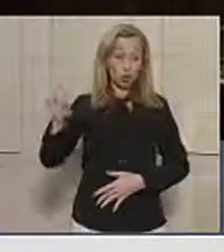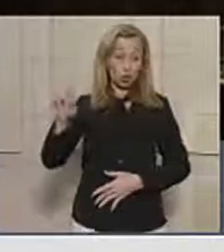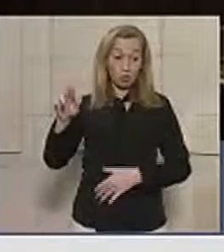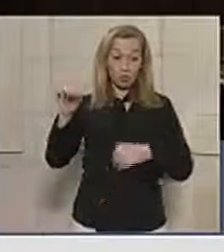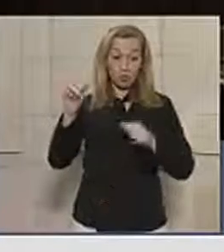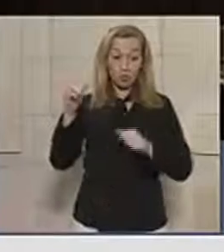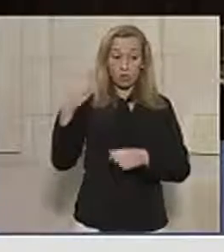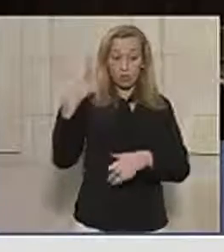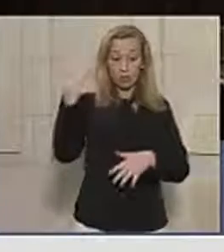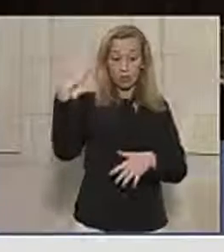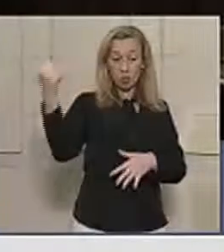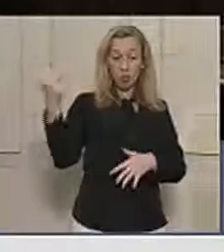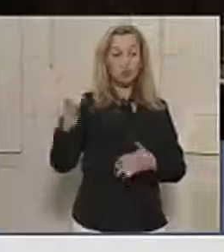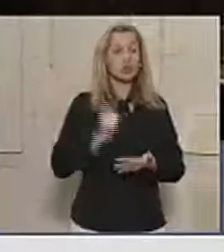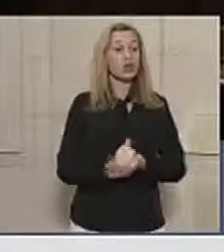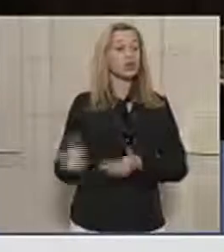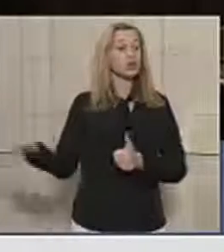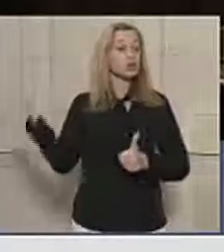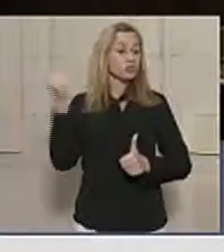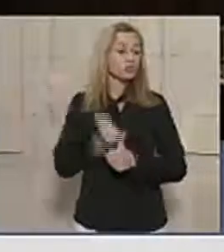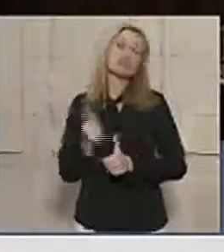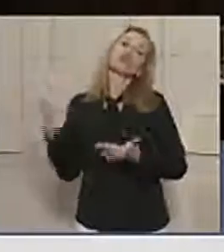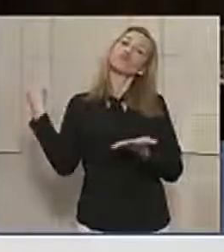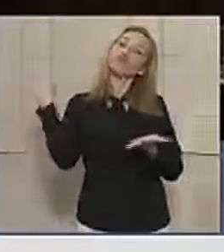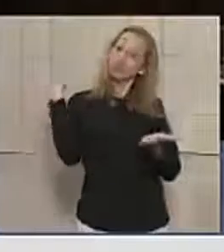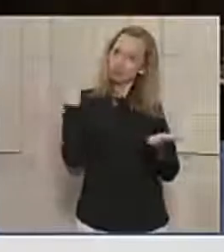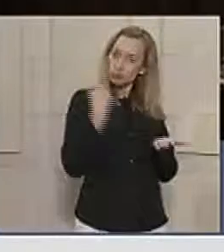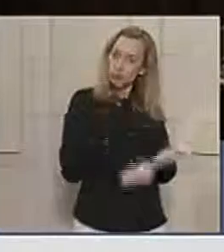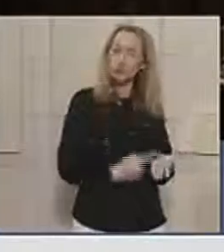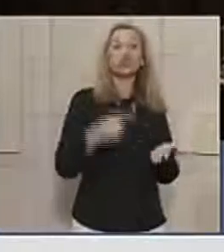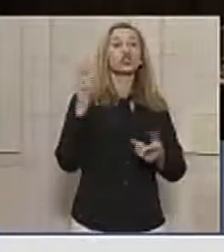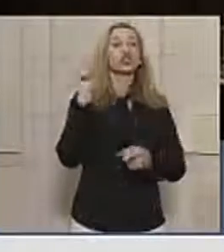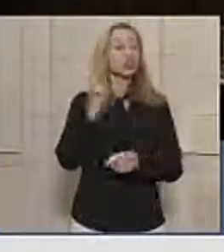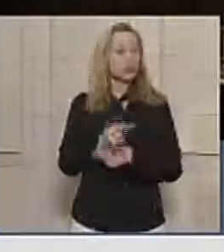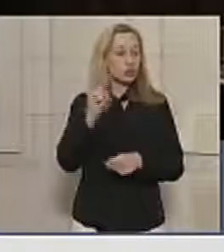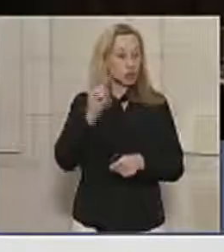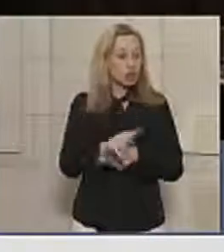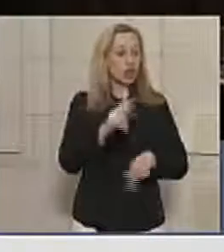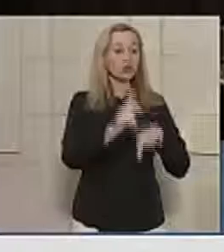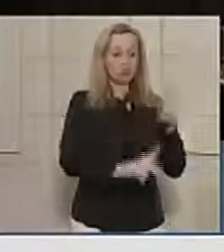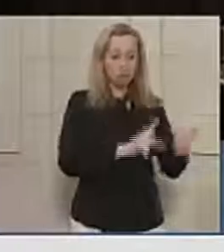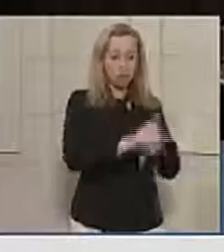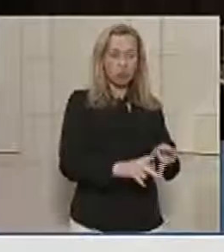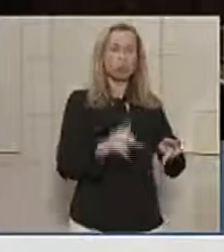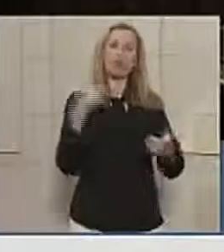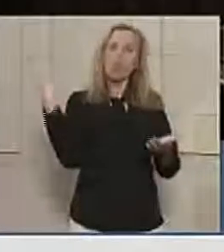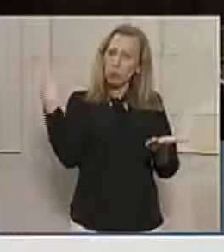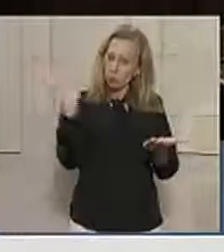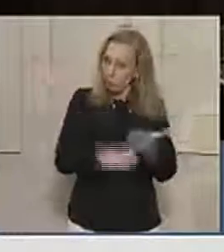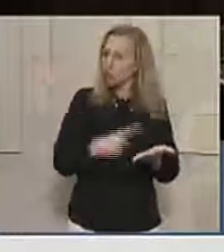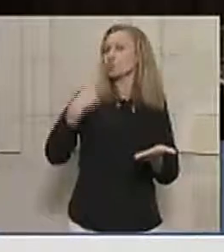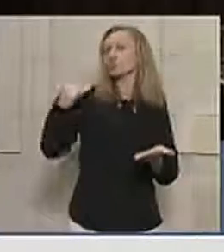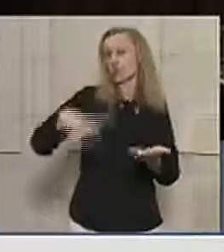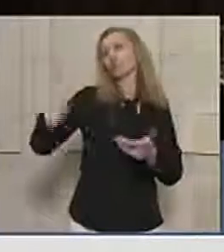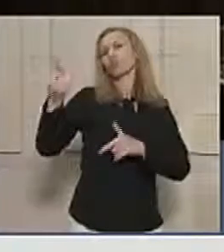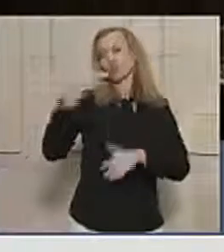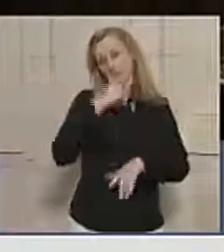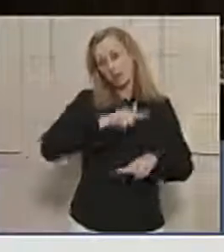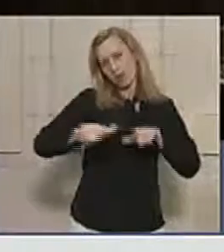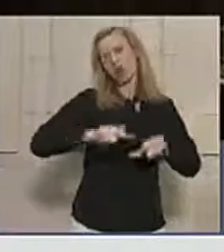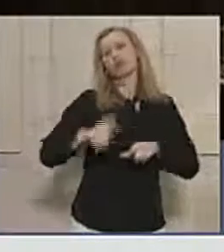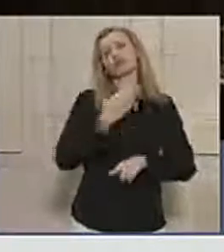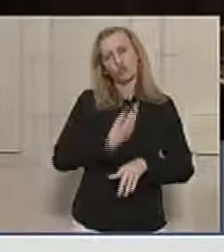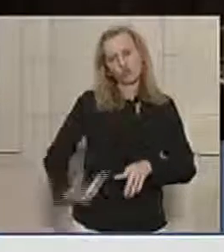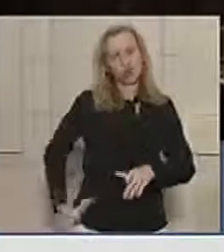popular, assumia o compromisso de cuidar de pessoas. Esse era o compromisso do seu governo.